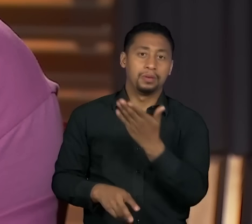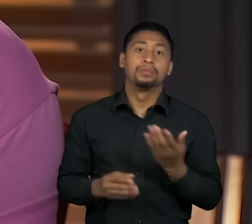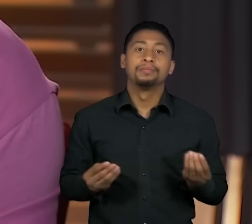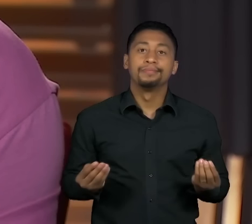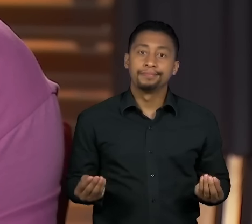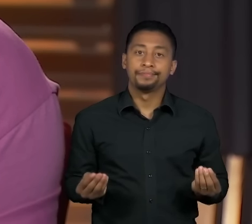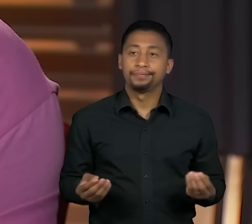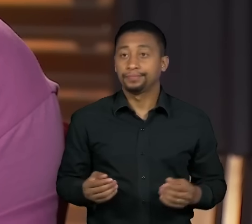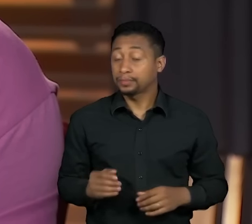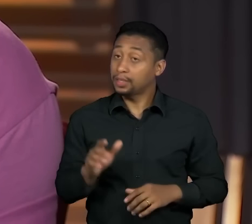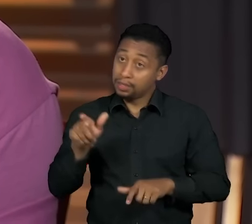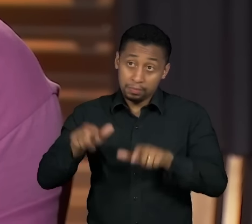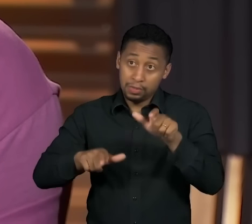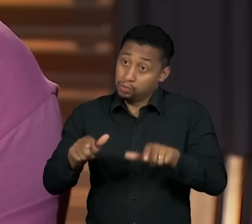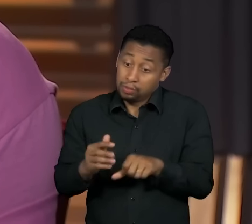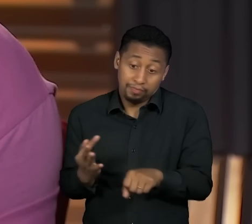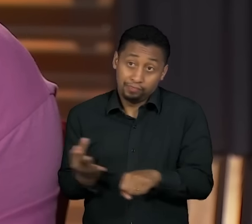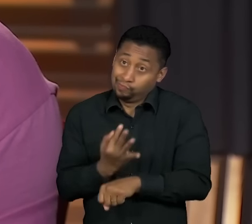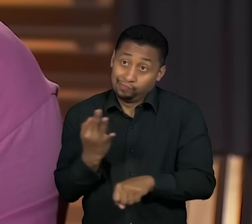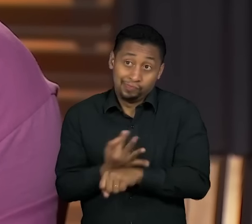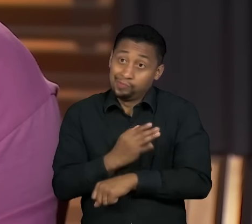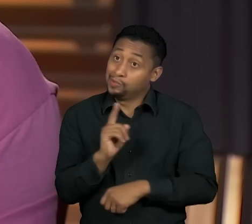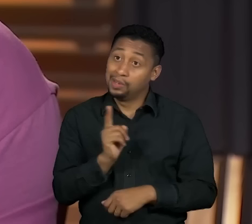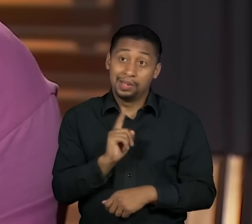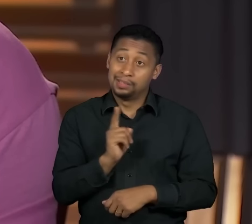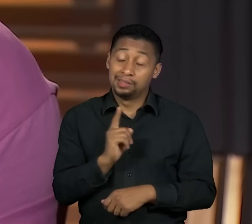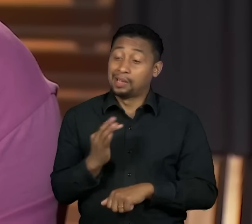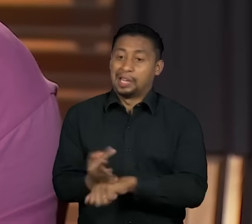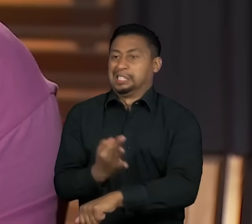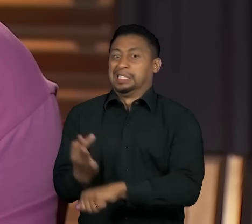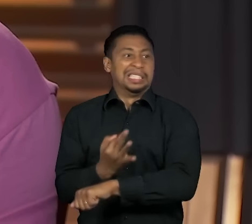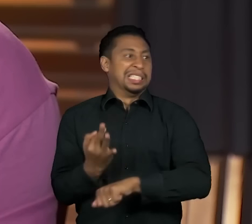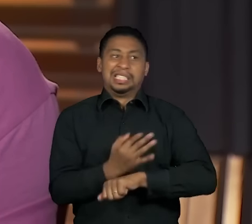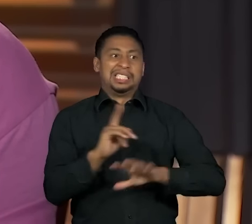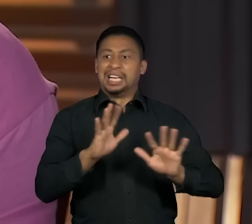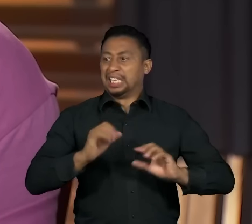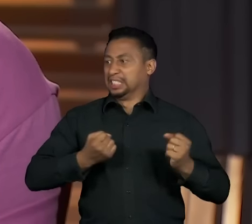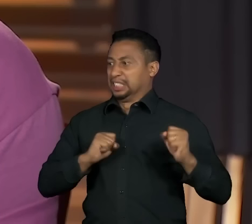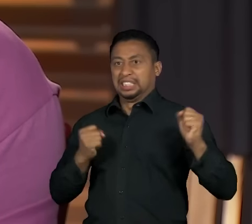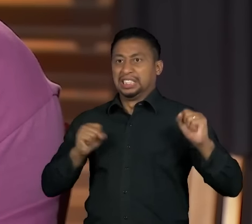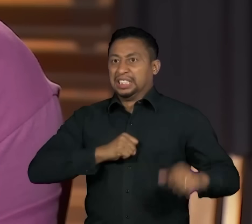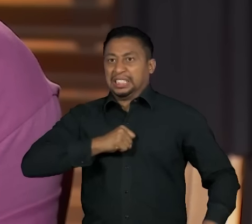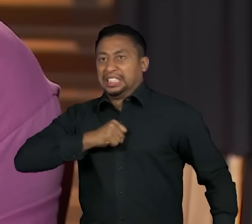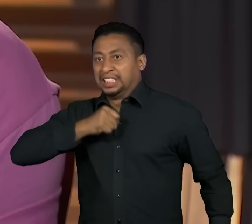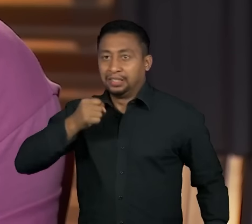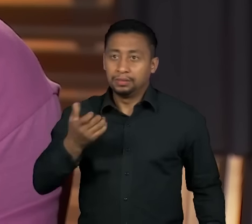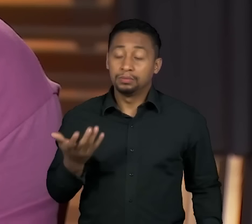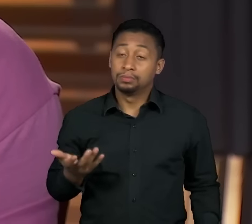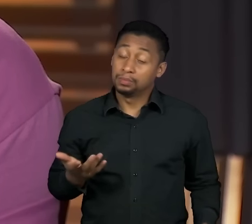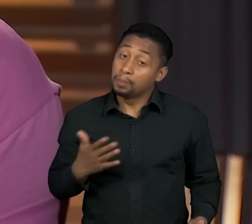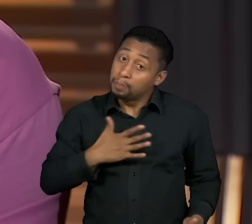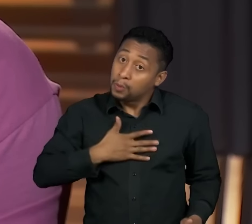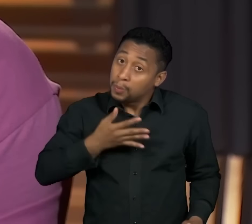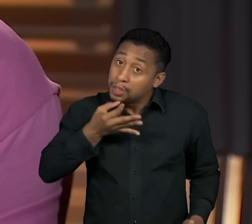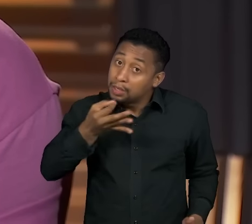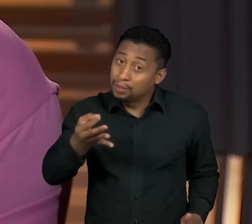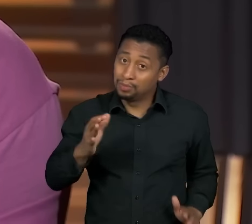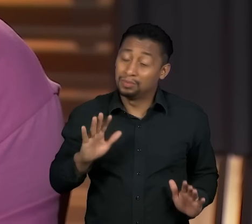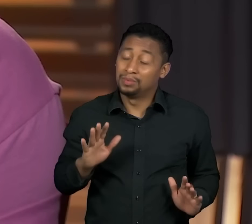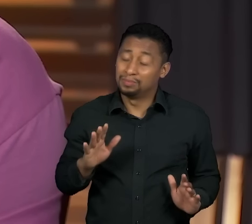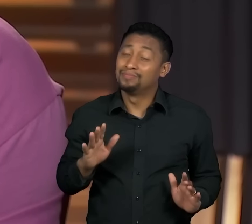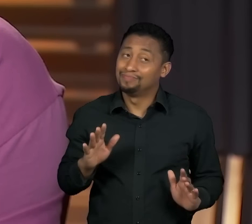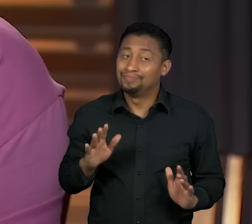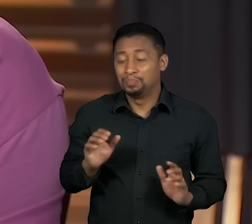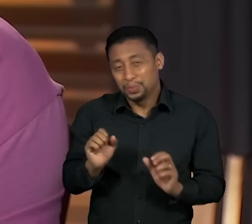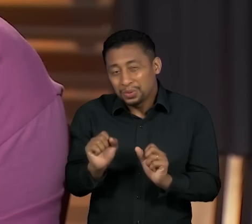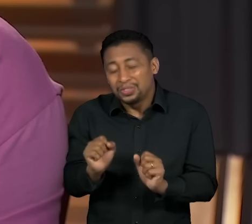serem intolerantes com todo mundo. Eu acho que isso é uma coisa que não devia ter acontecido. Eu acho que a gente vai demorar